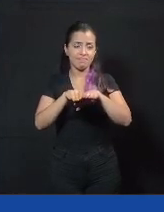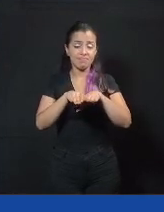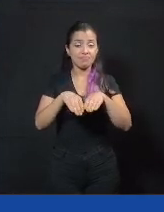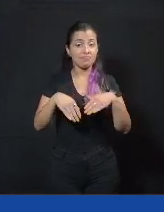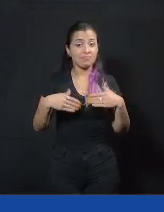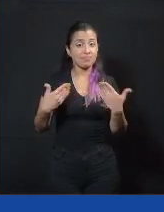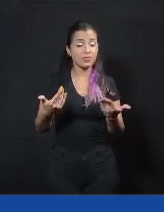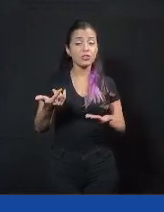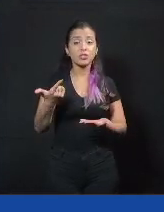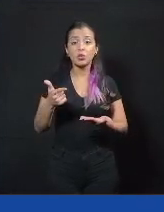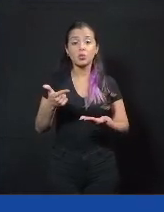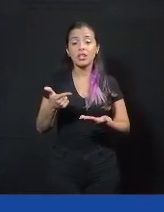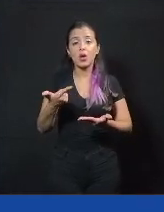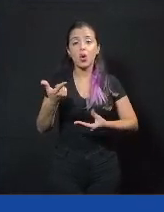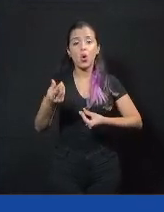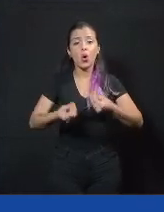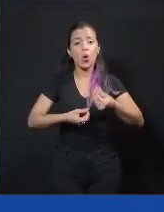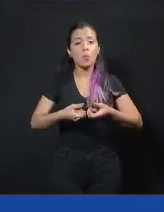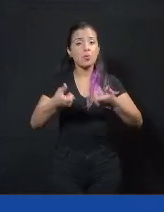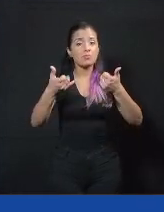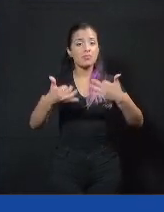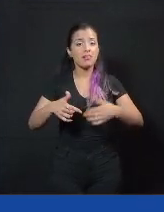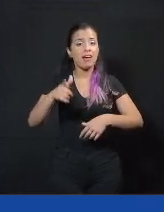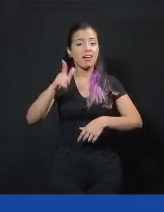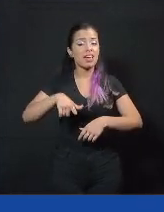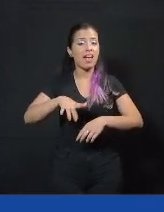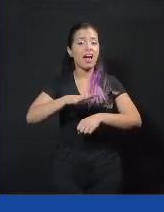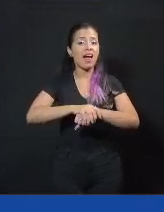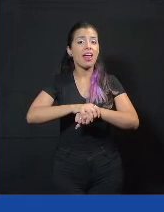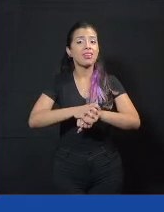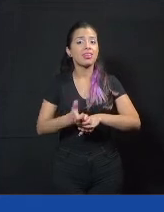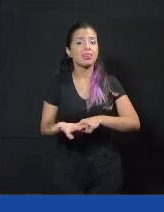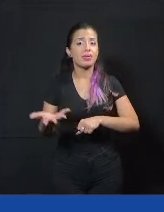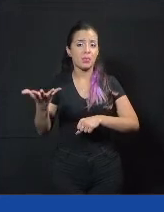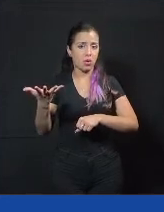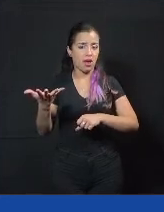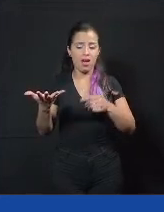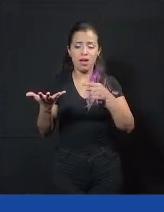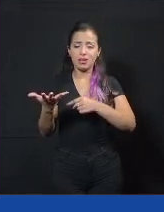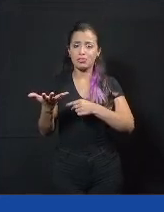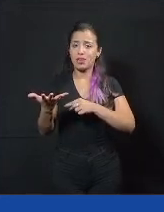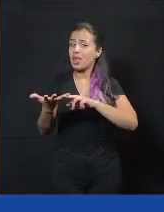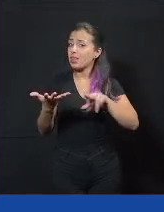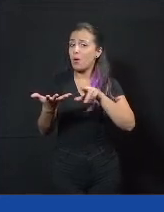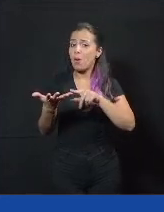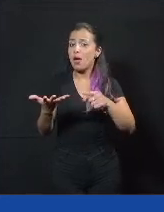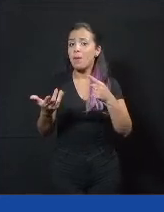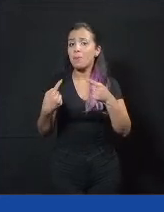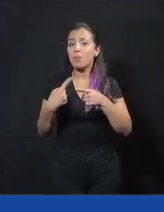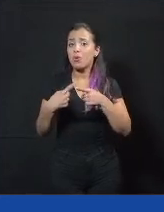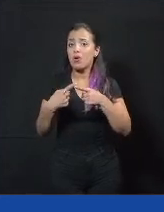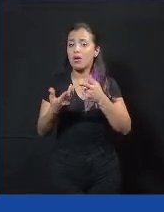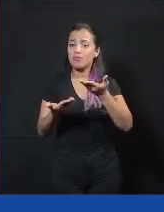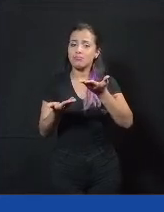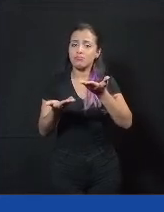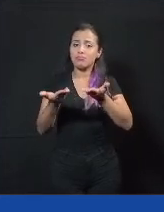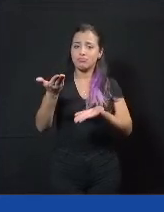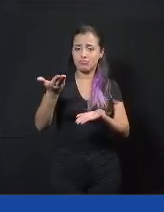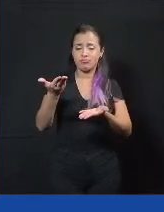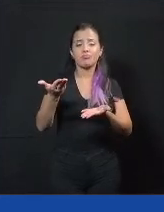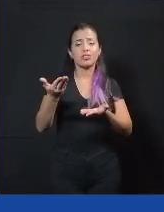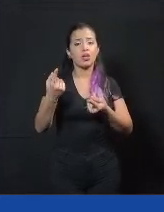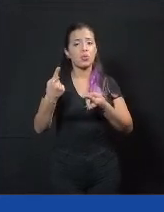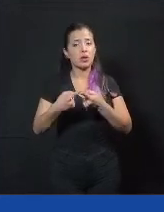pode dizer democrática, né? Não é possível imaginar uma ordem democrática em que a desigualdade faz com que 56%